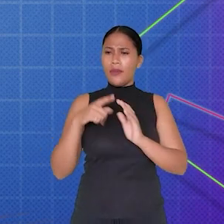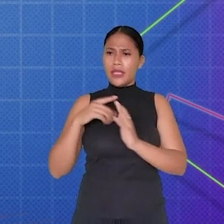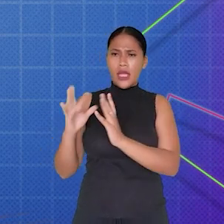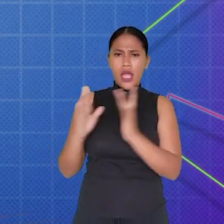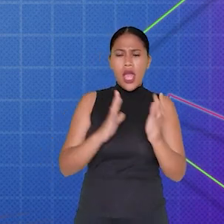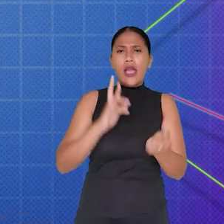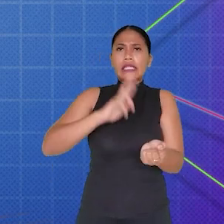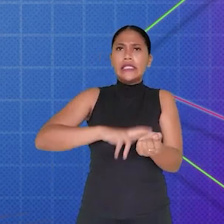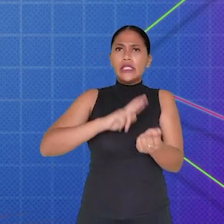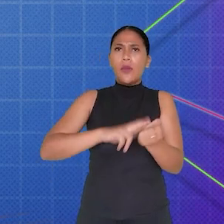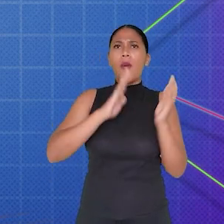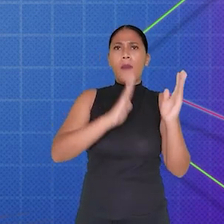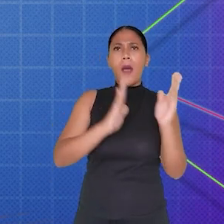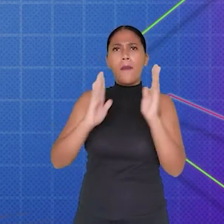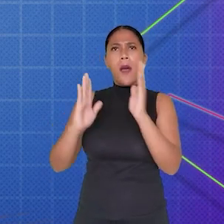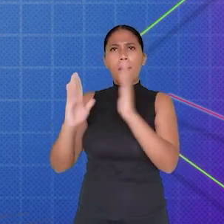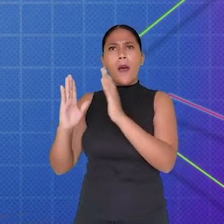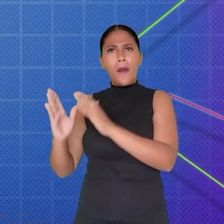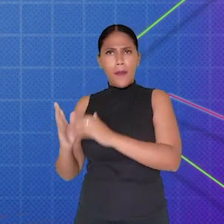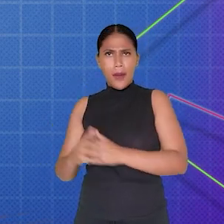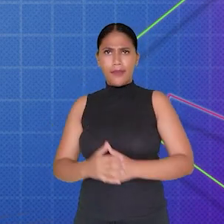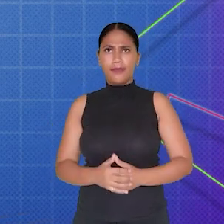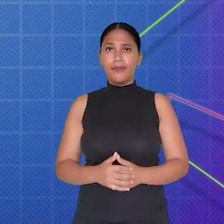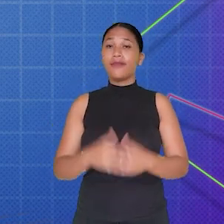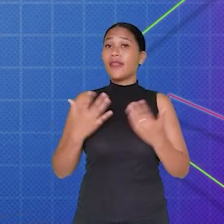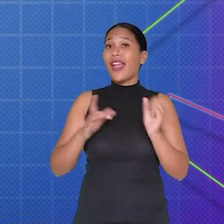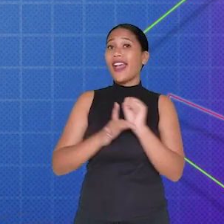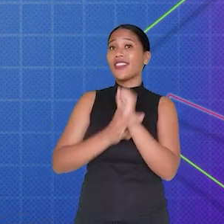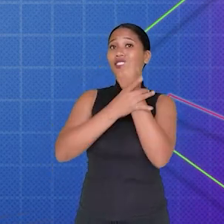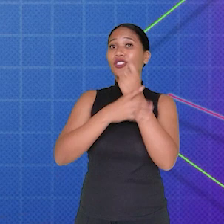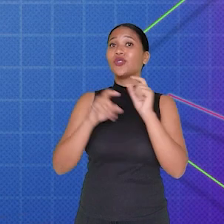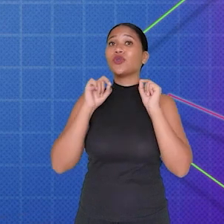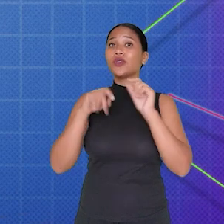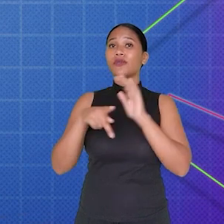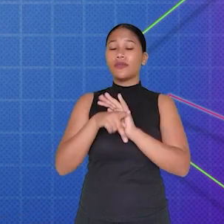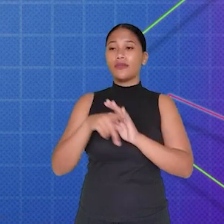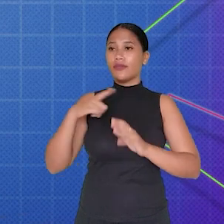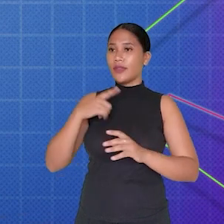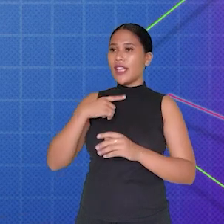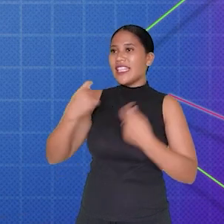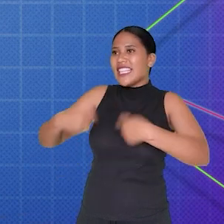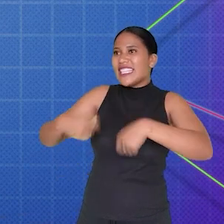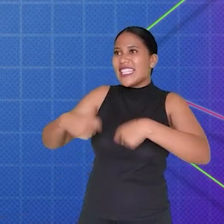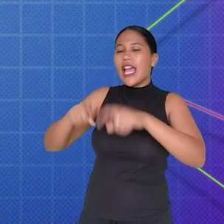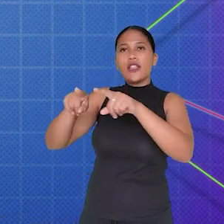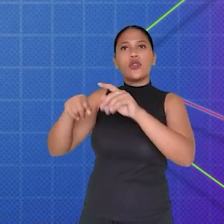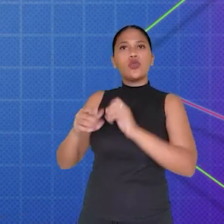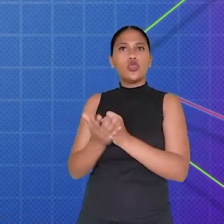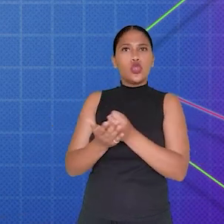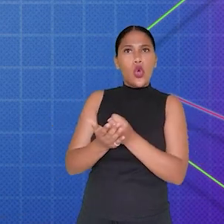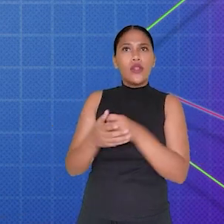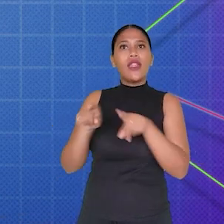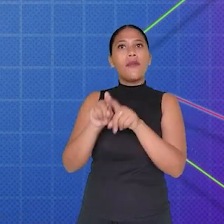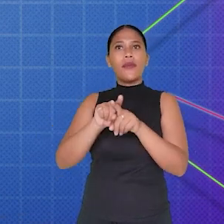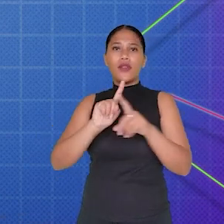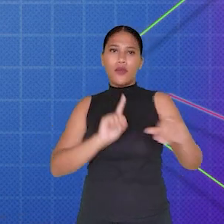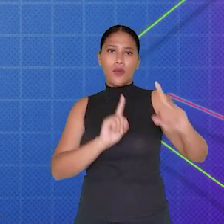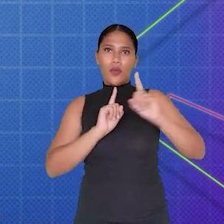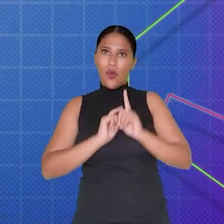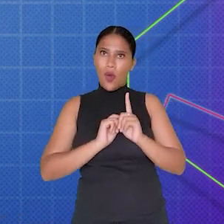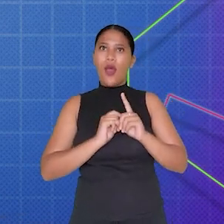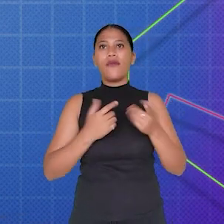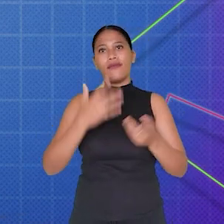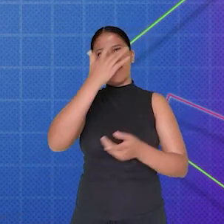e refinar o gráfico de ritmo ao longo do processo de desenvolvimento do jogo, garantindo assim que ele atenda às necessidades do jogo e